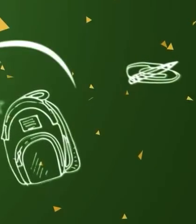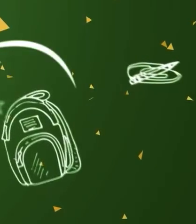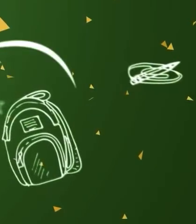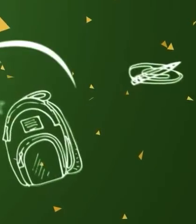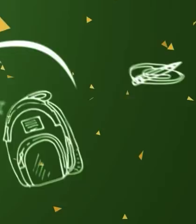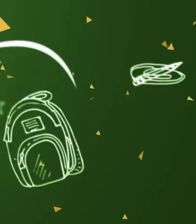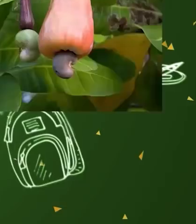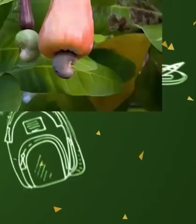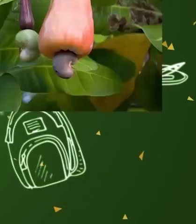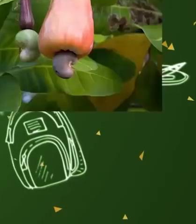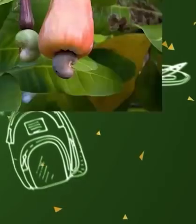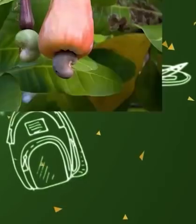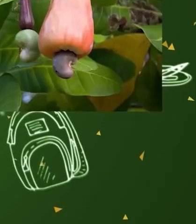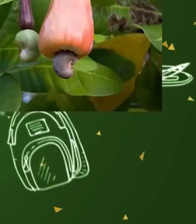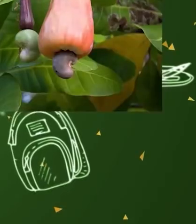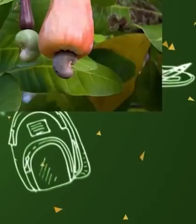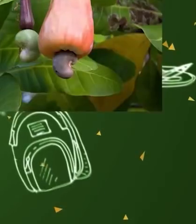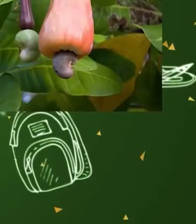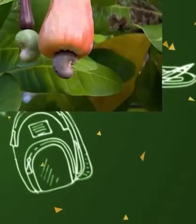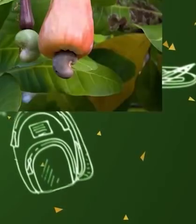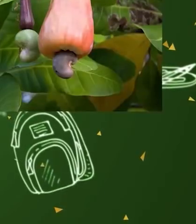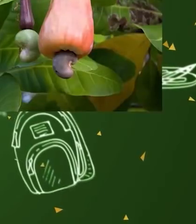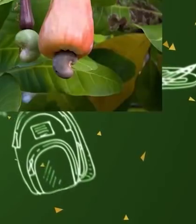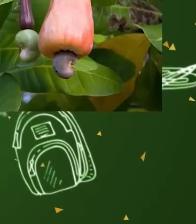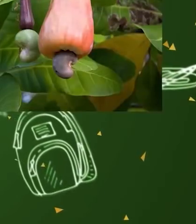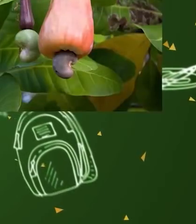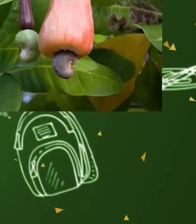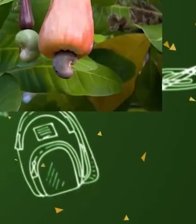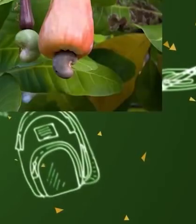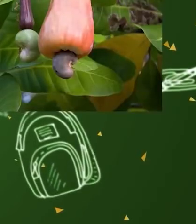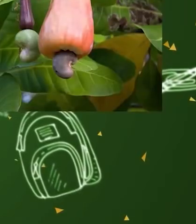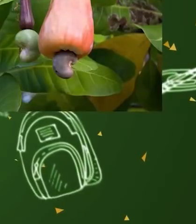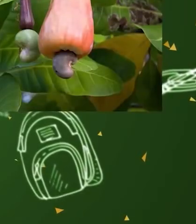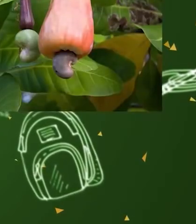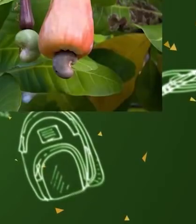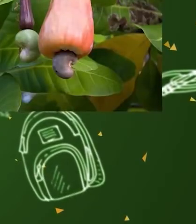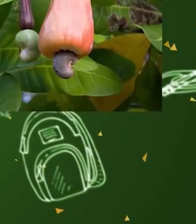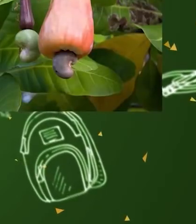Isso daí é um cajueiro.